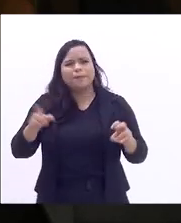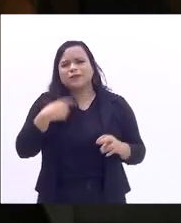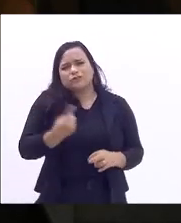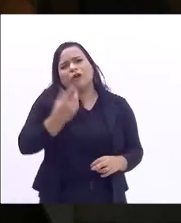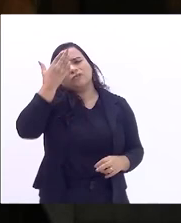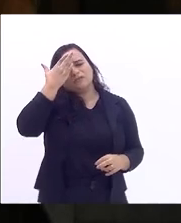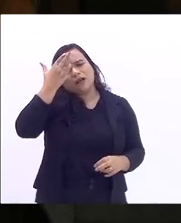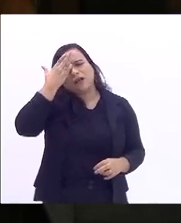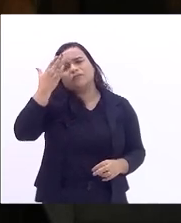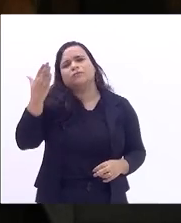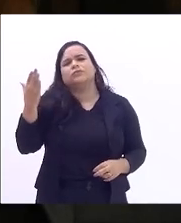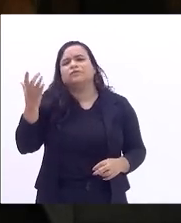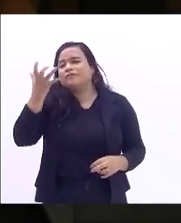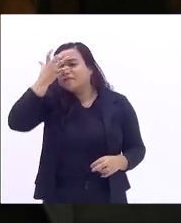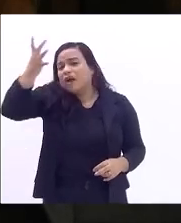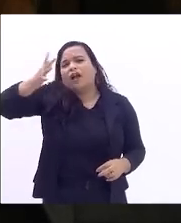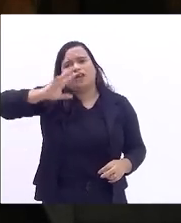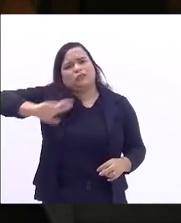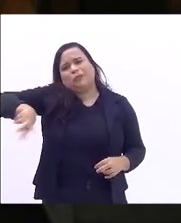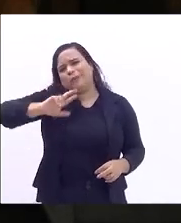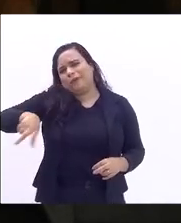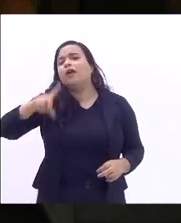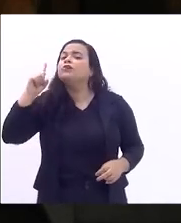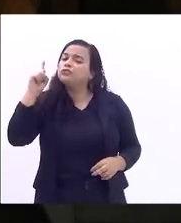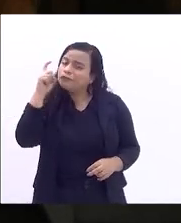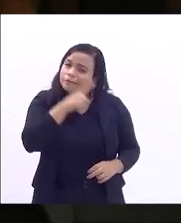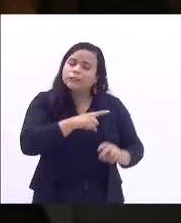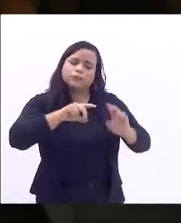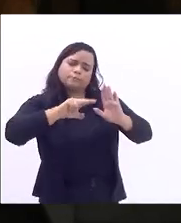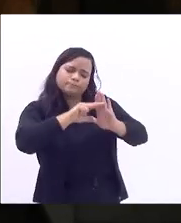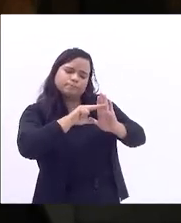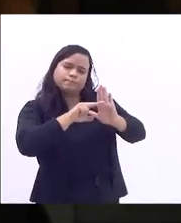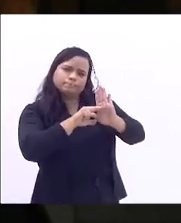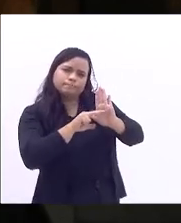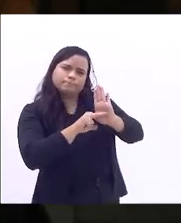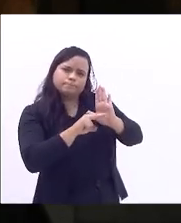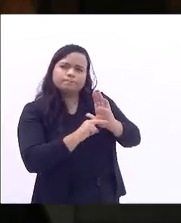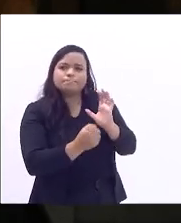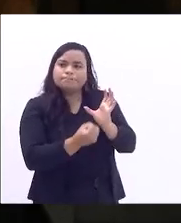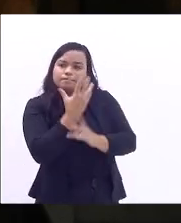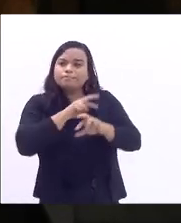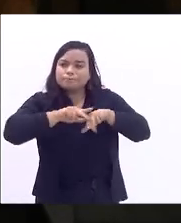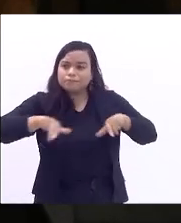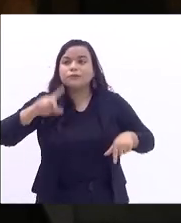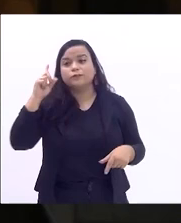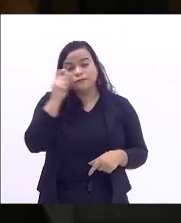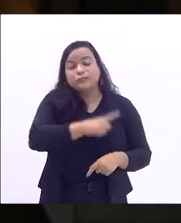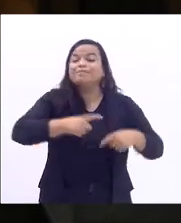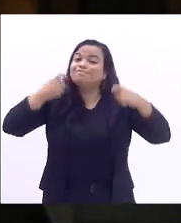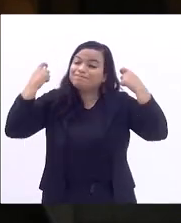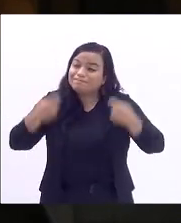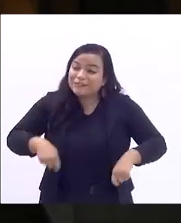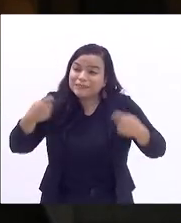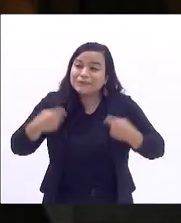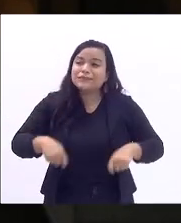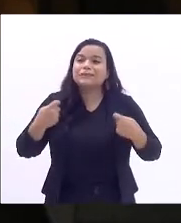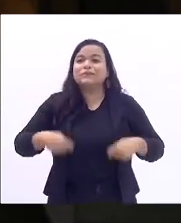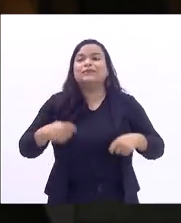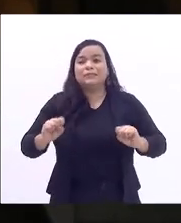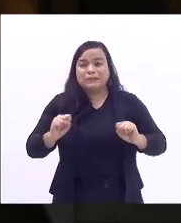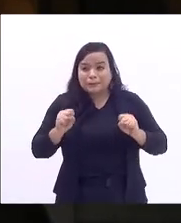o que não é fácil normatizar claro que é um tema que precisa